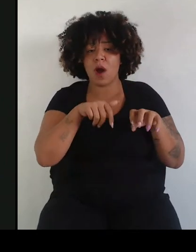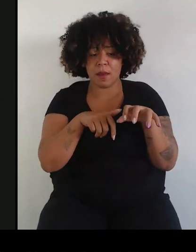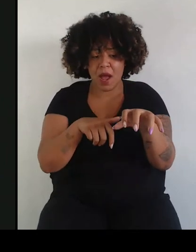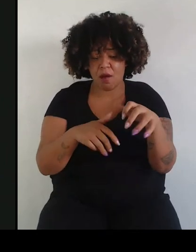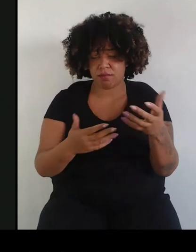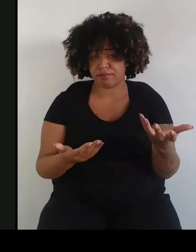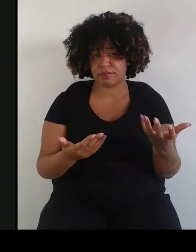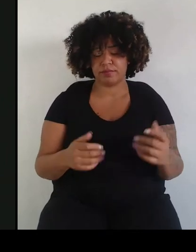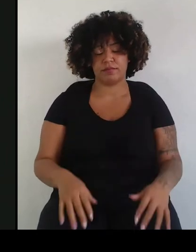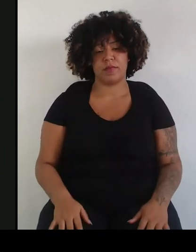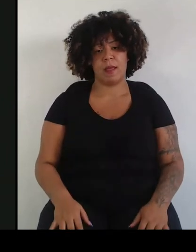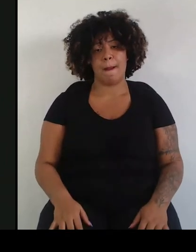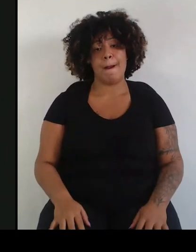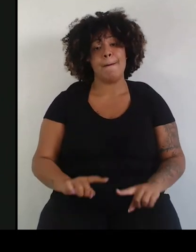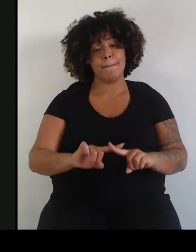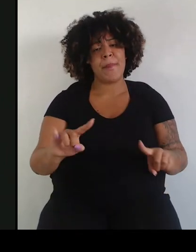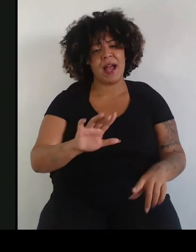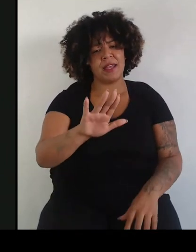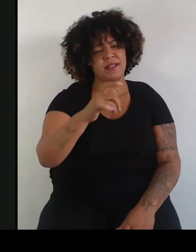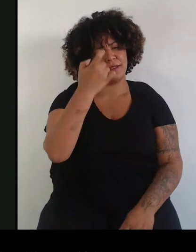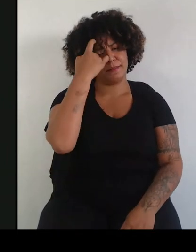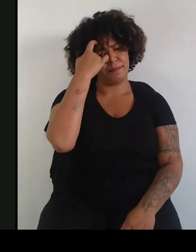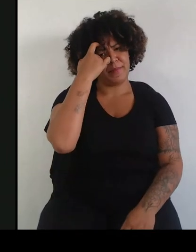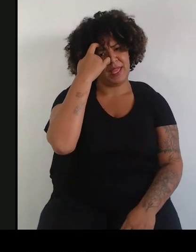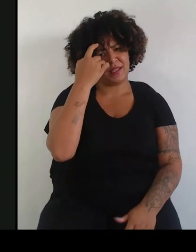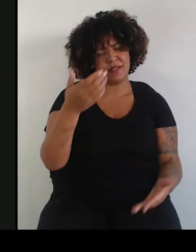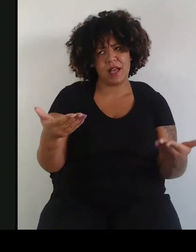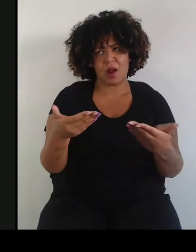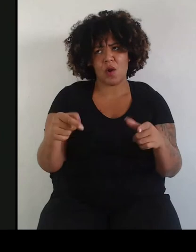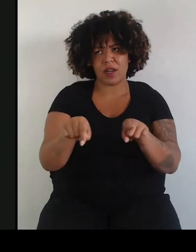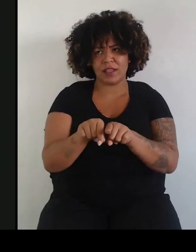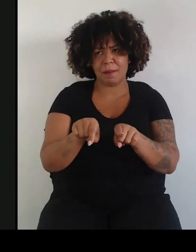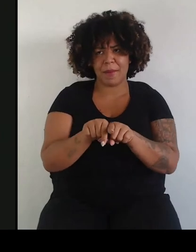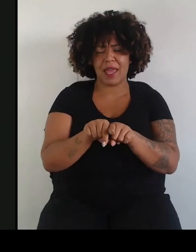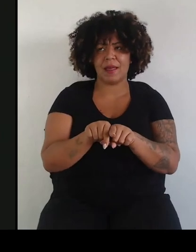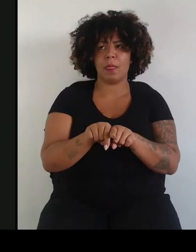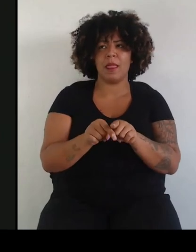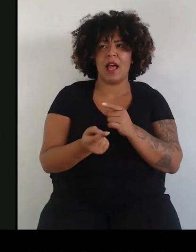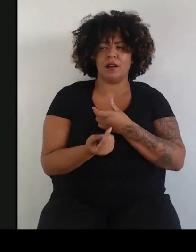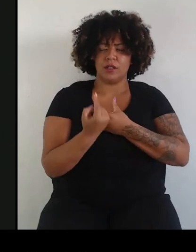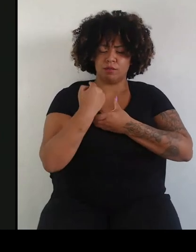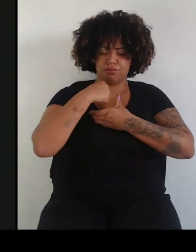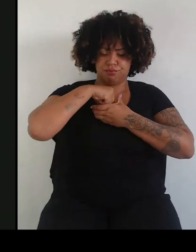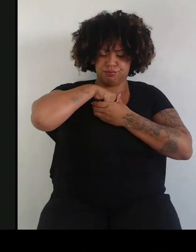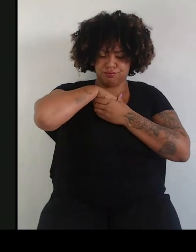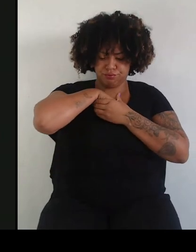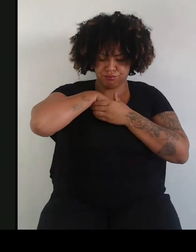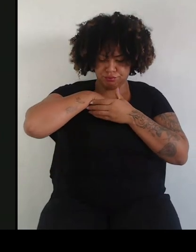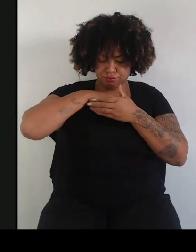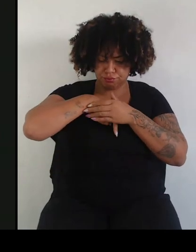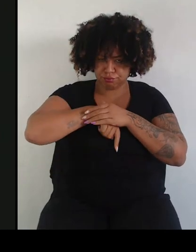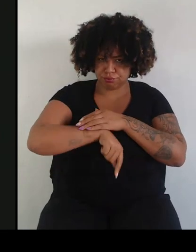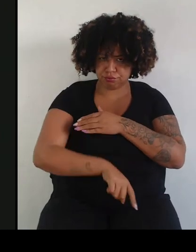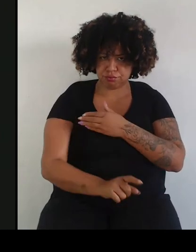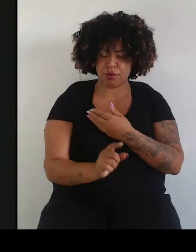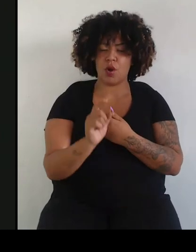e pensar na carne profunda já no século XIX